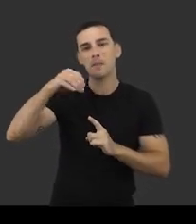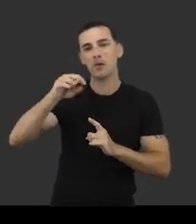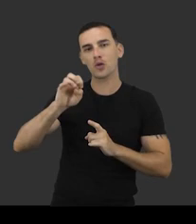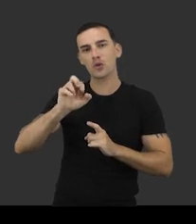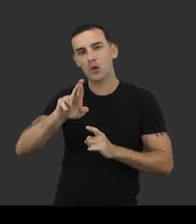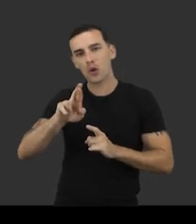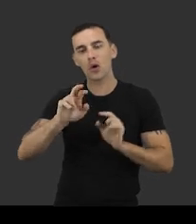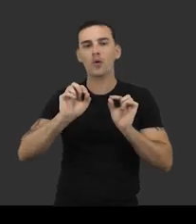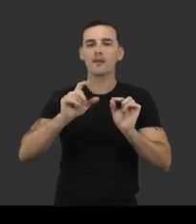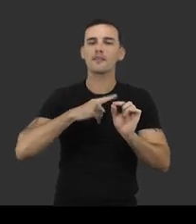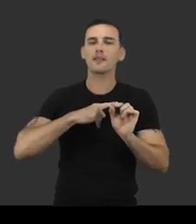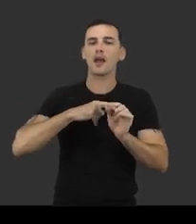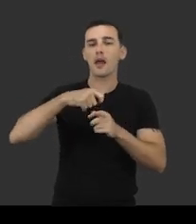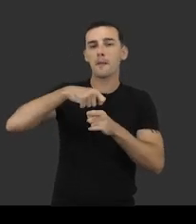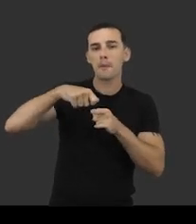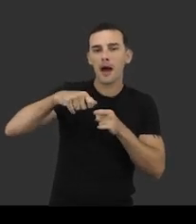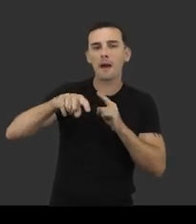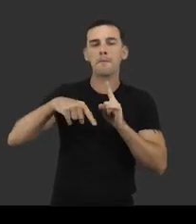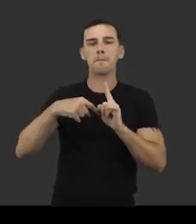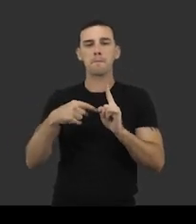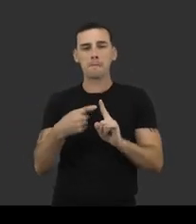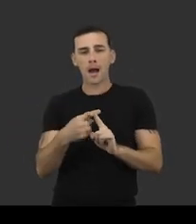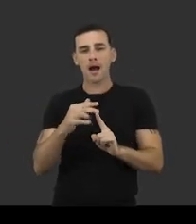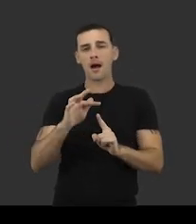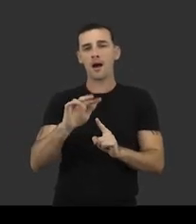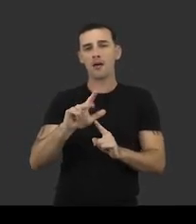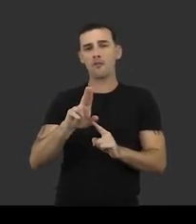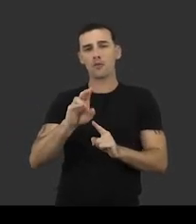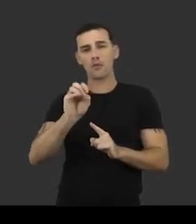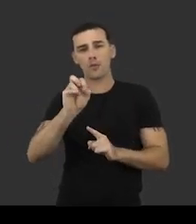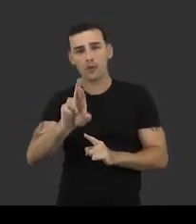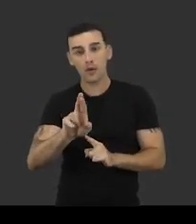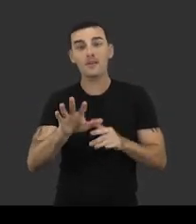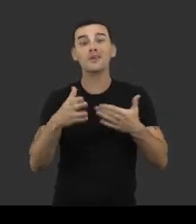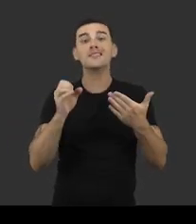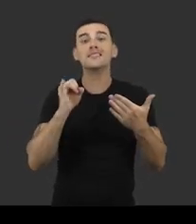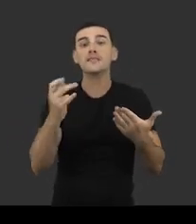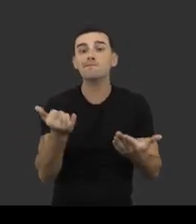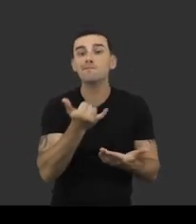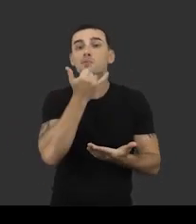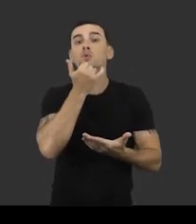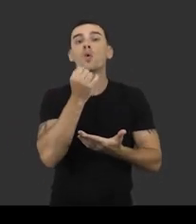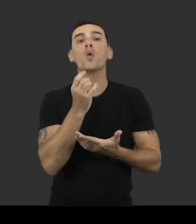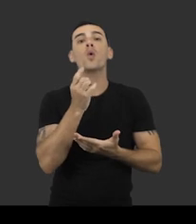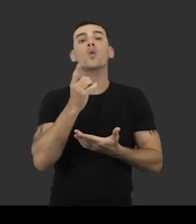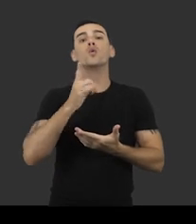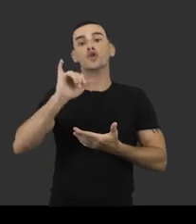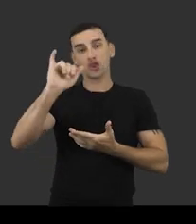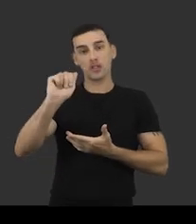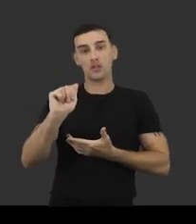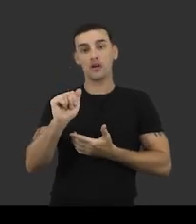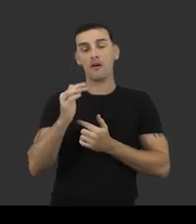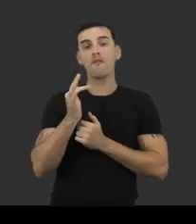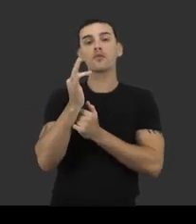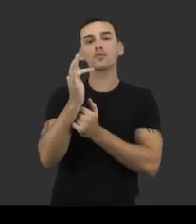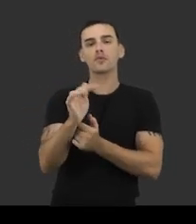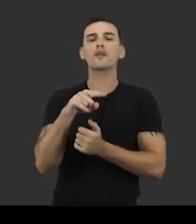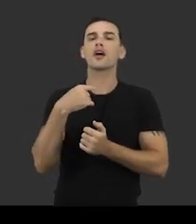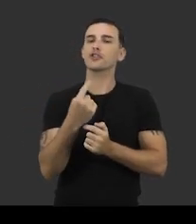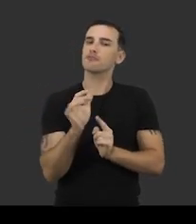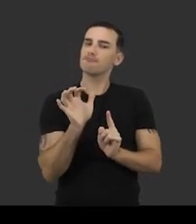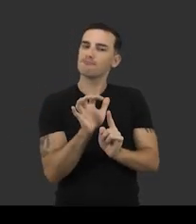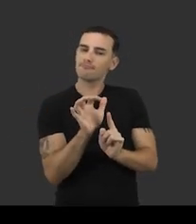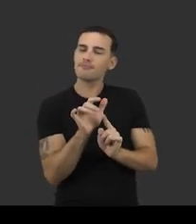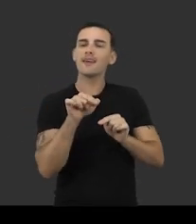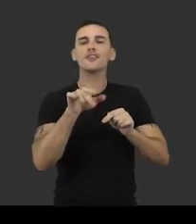rotação, a pastinha, o verniz de flúor e tal, tal, tal. E se um dia houver necessidade, a gente intervém e